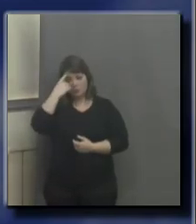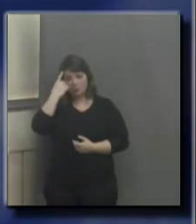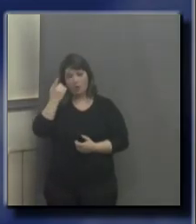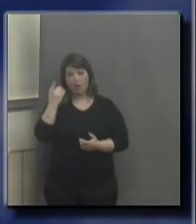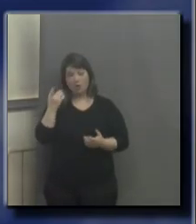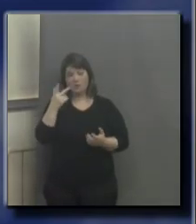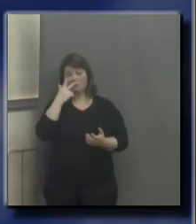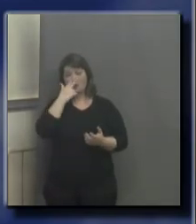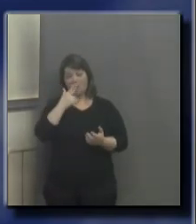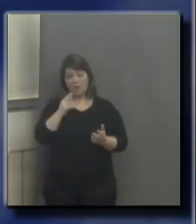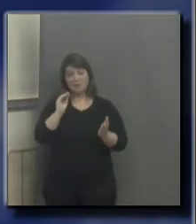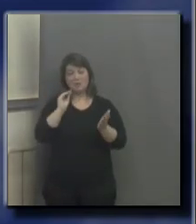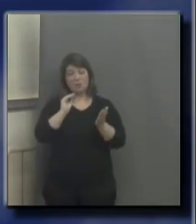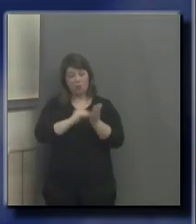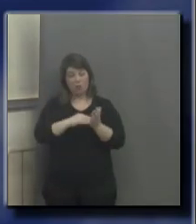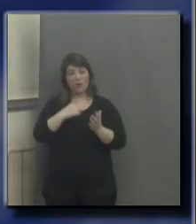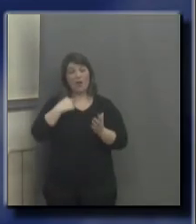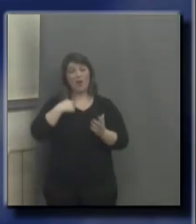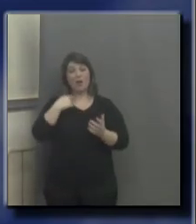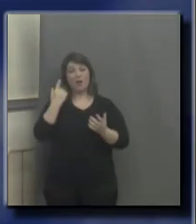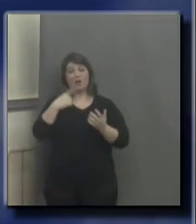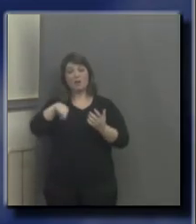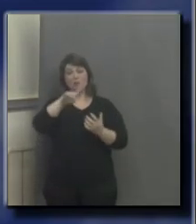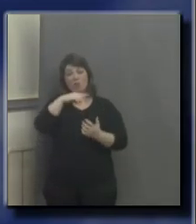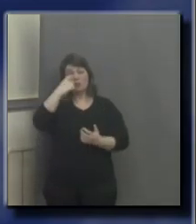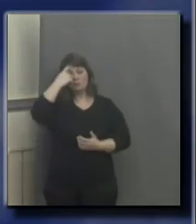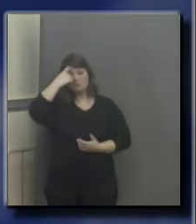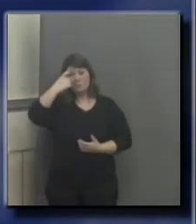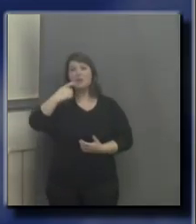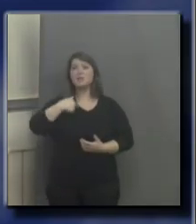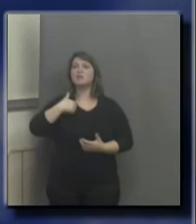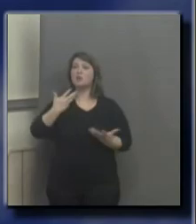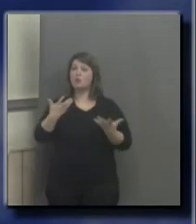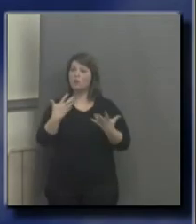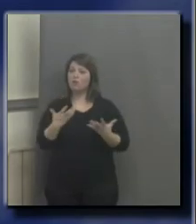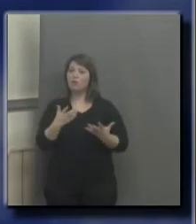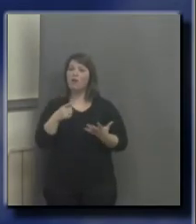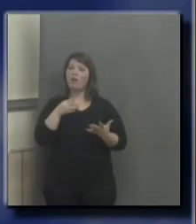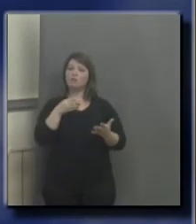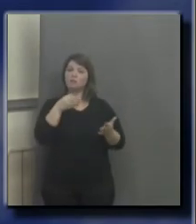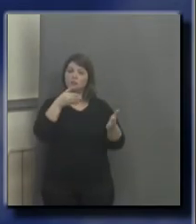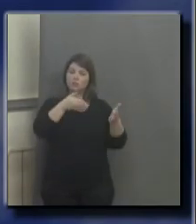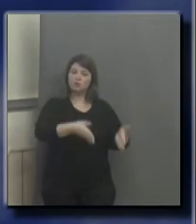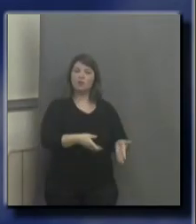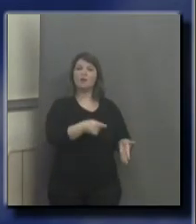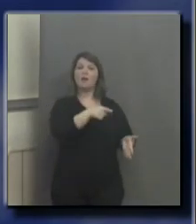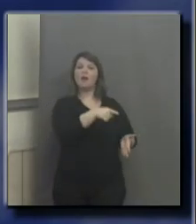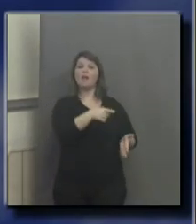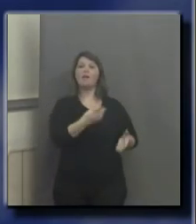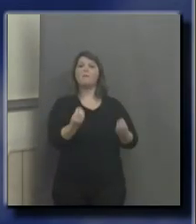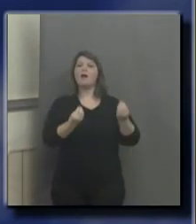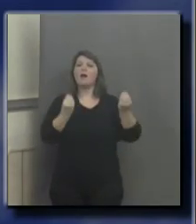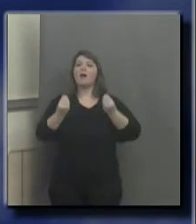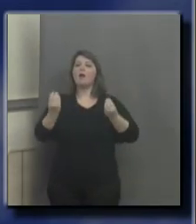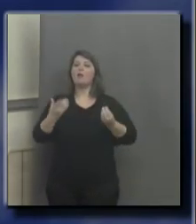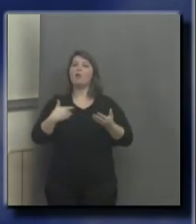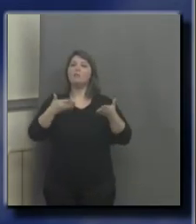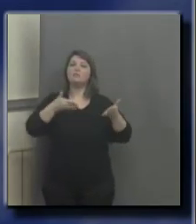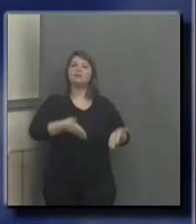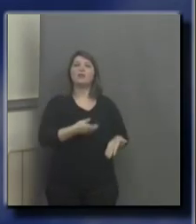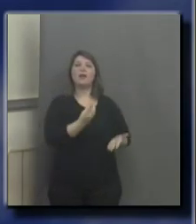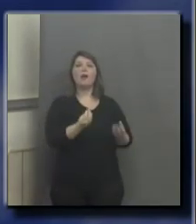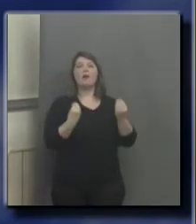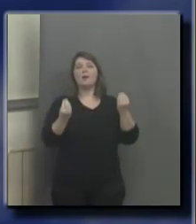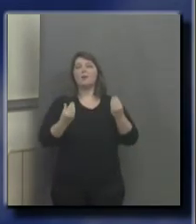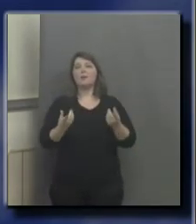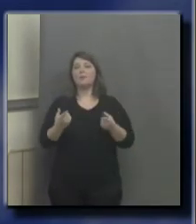estabeleça critérios mínimos, que a gente pense em, tá, eu quero chegar aqui, mas como é que eu vou chegar aqui? O